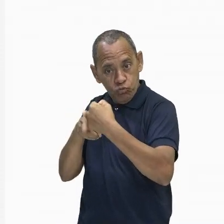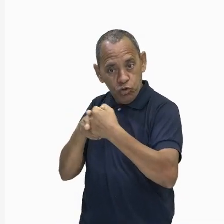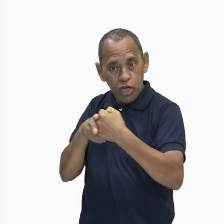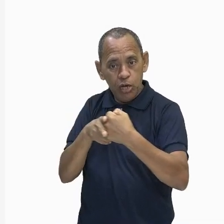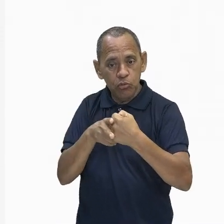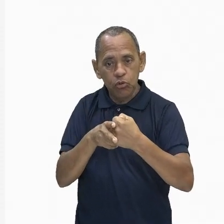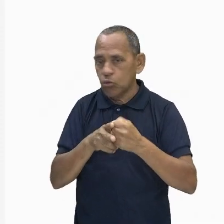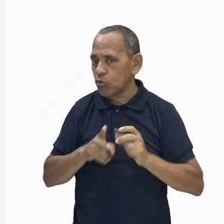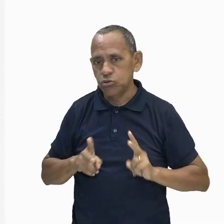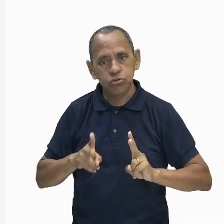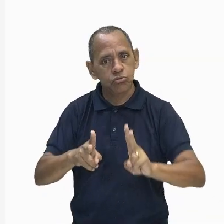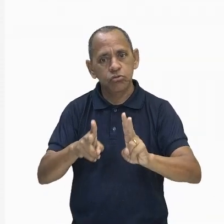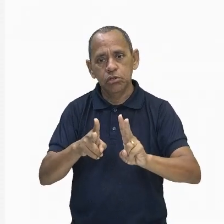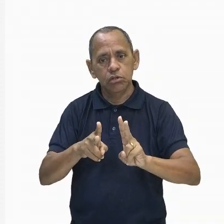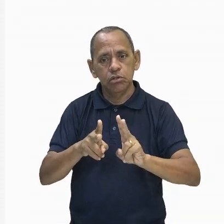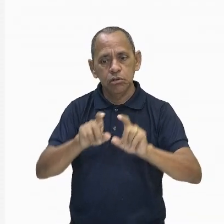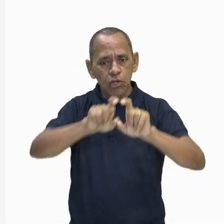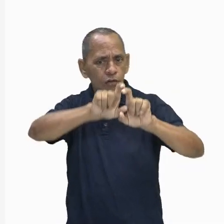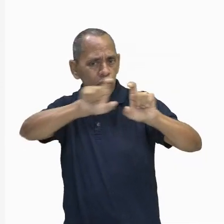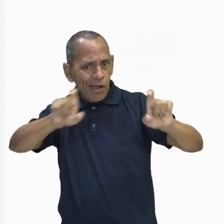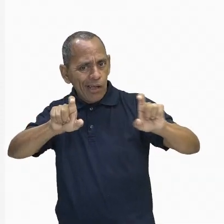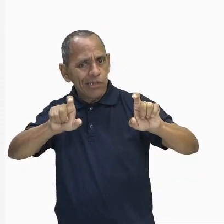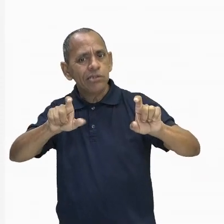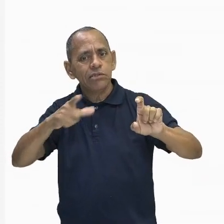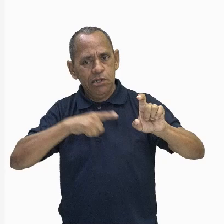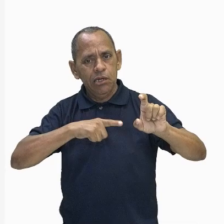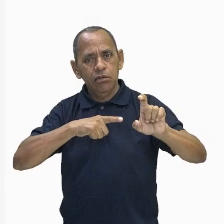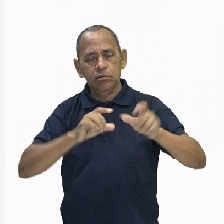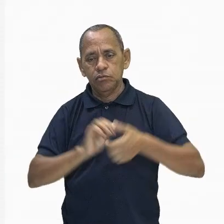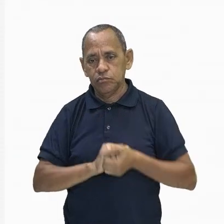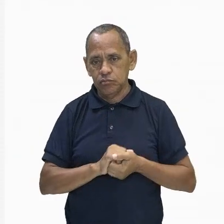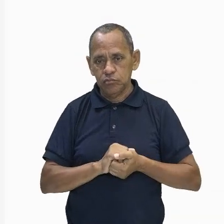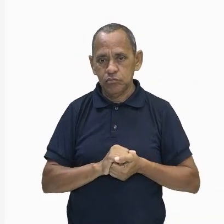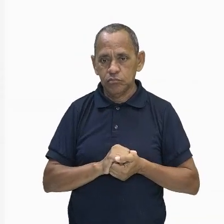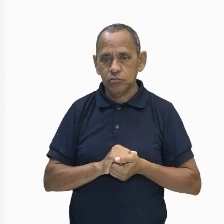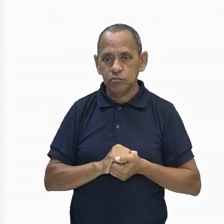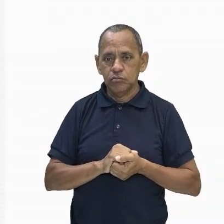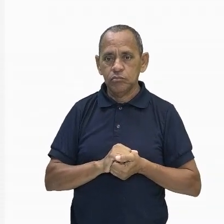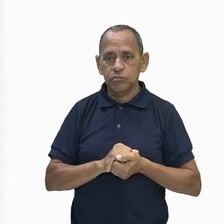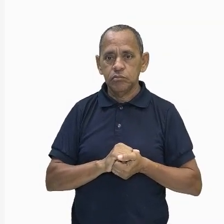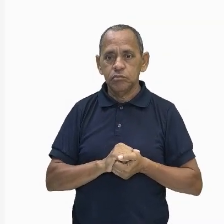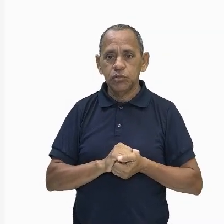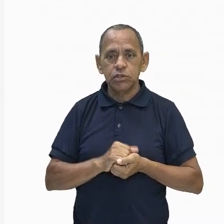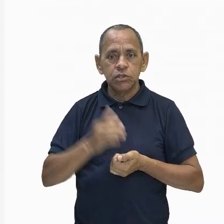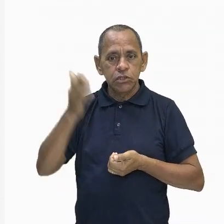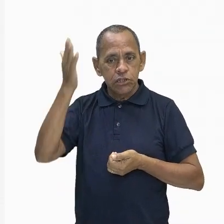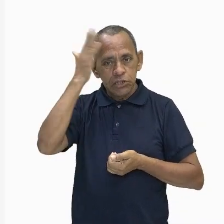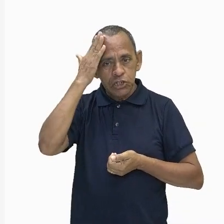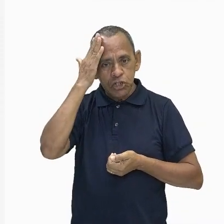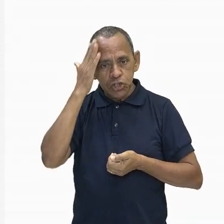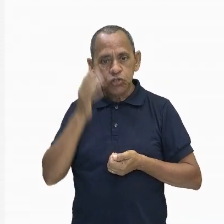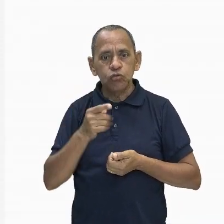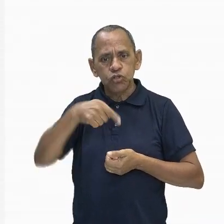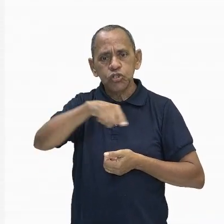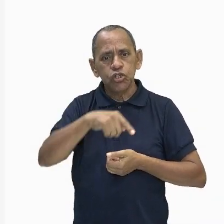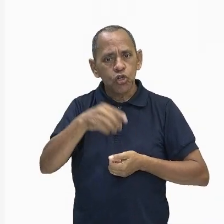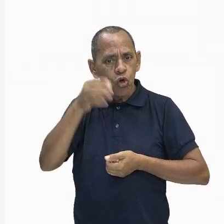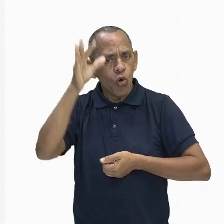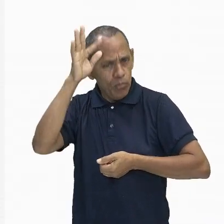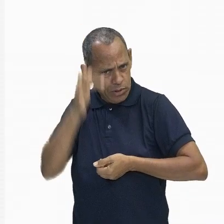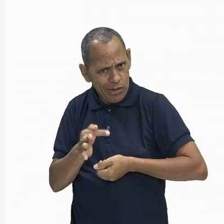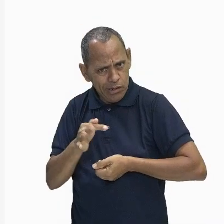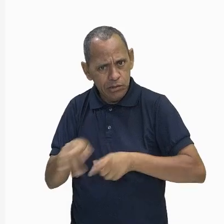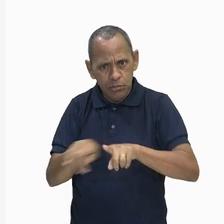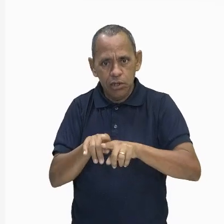permaneceu, ok? Então, perceba que eu tenho uma oração que é entendível, que você consegue compreender se eu disser eu